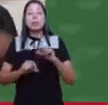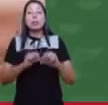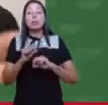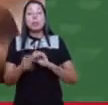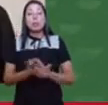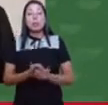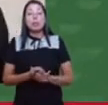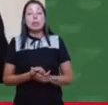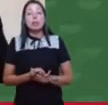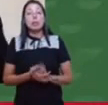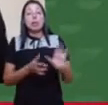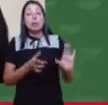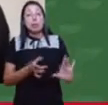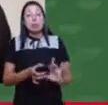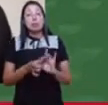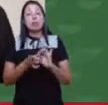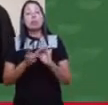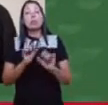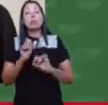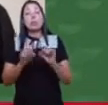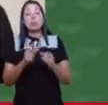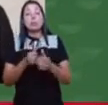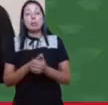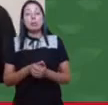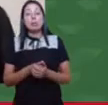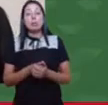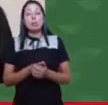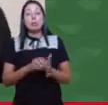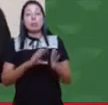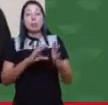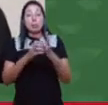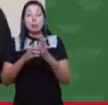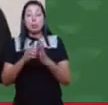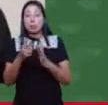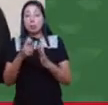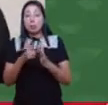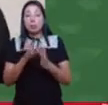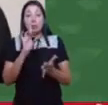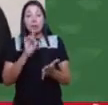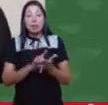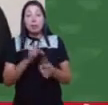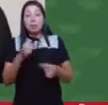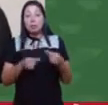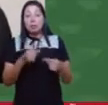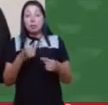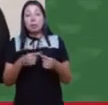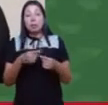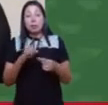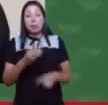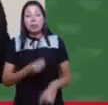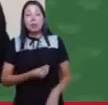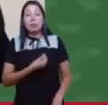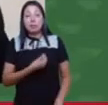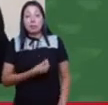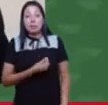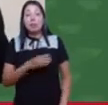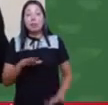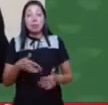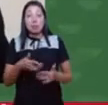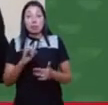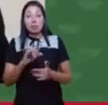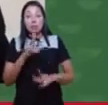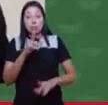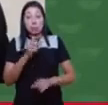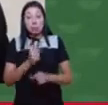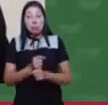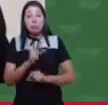necessariamente a junção de partidos que não têm afinidade política, porque vão conviver. Então, seria um